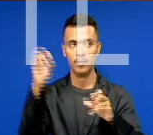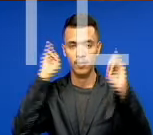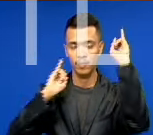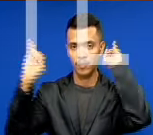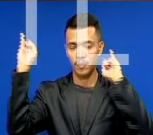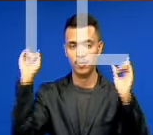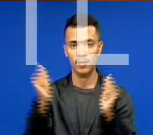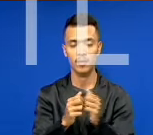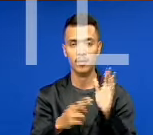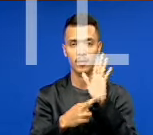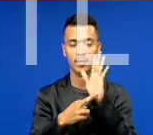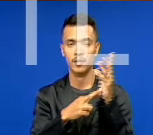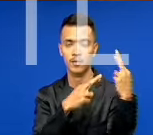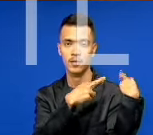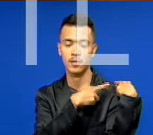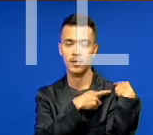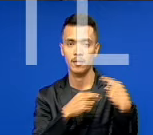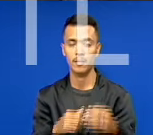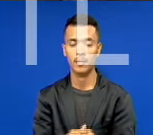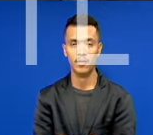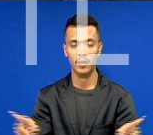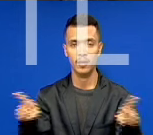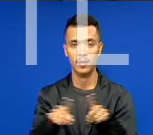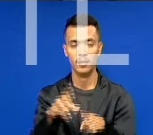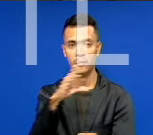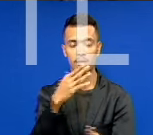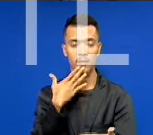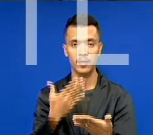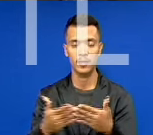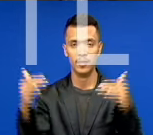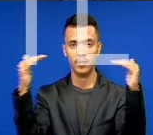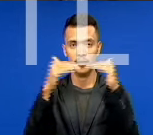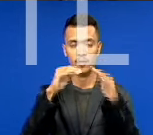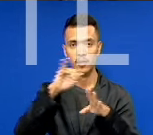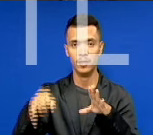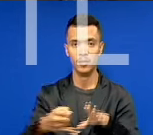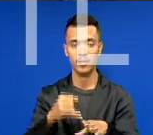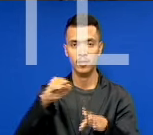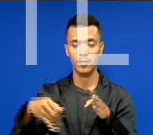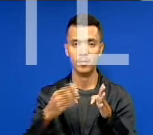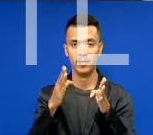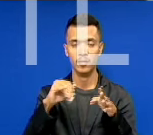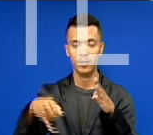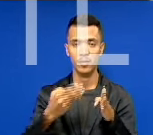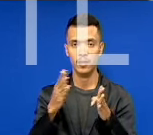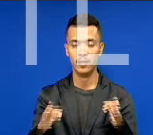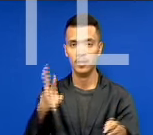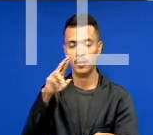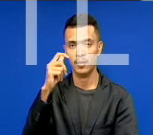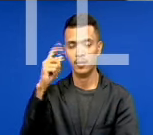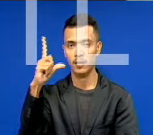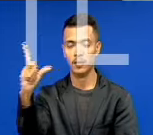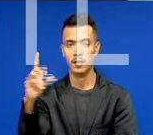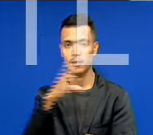com responsabilidade, imparcialidade e neutralidade. Audiência ne envolve jornalista Husi Rádio Televisão Timor-Leste empresa pública